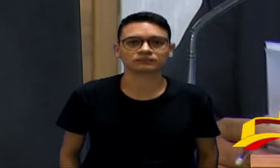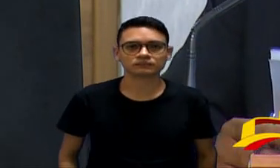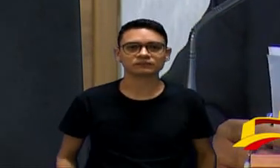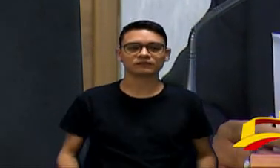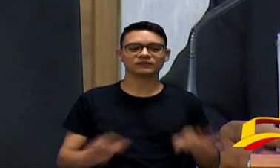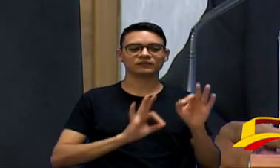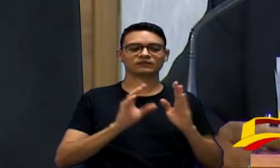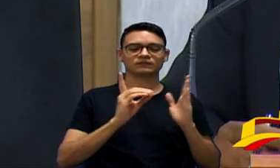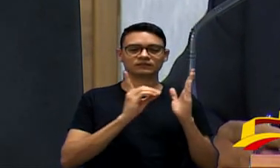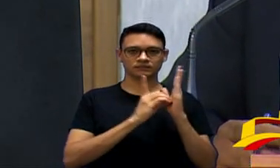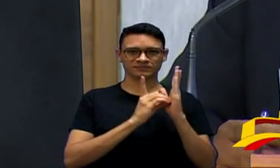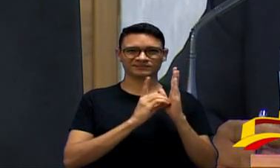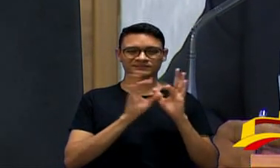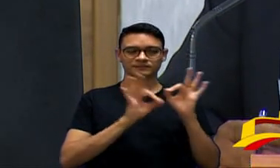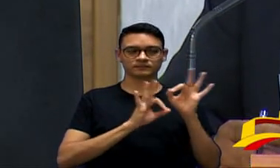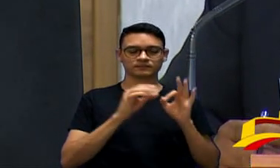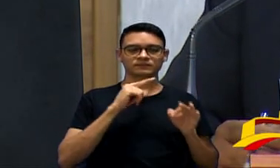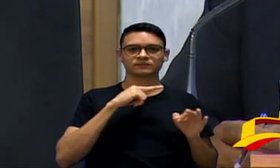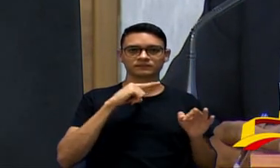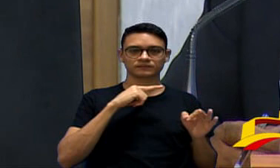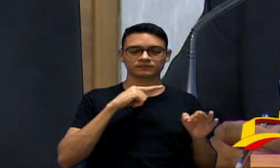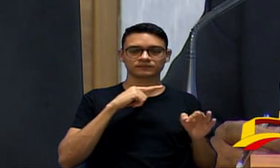Projeto decreto legislativo...